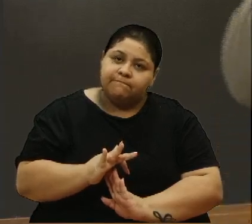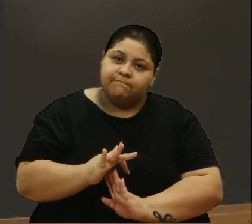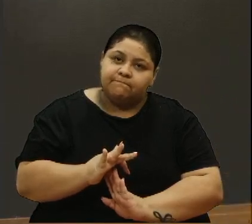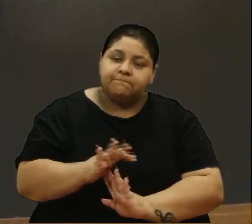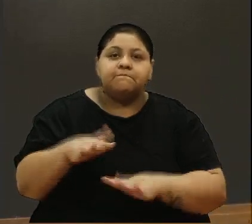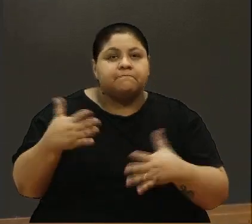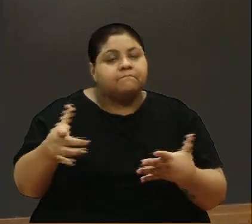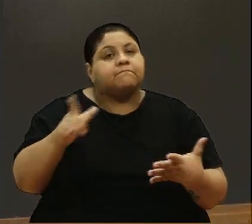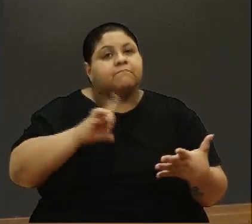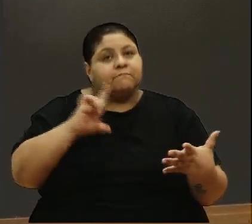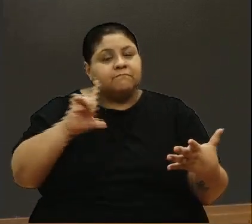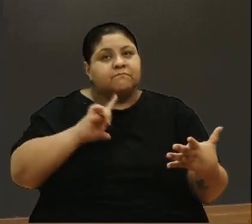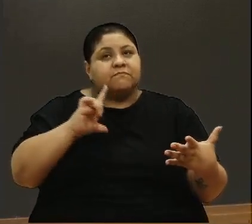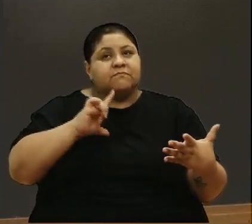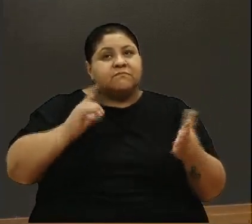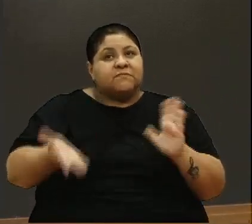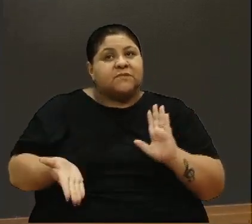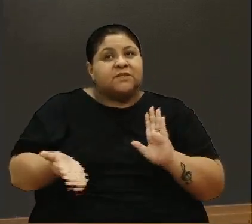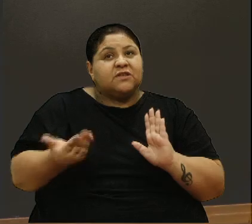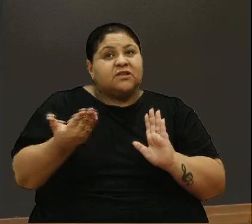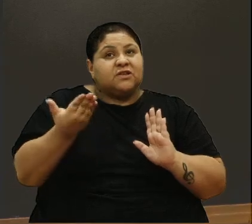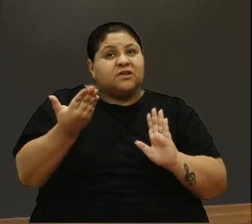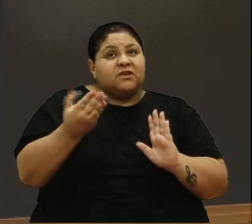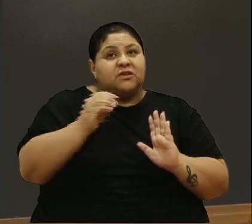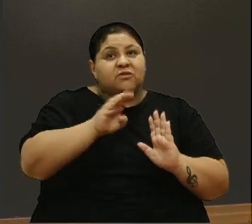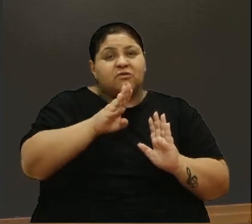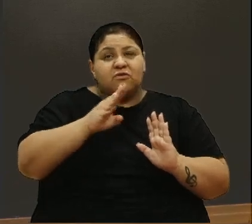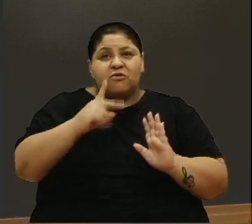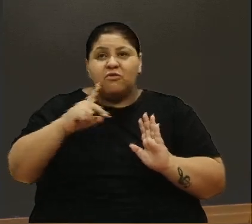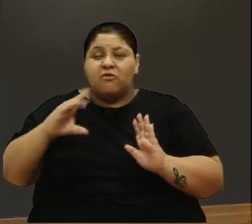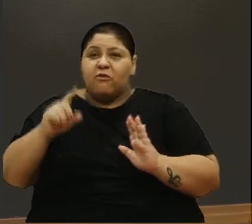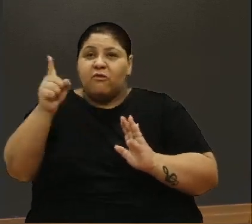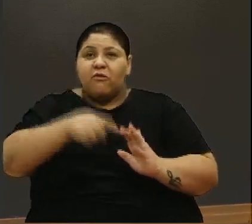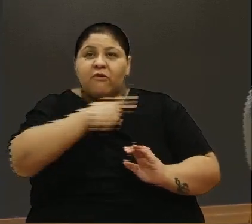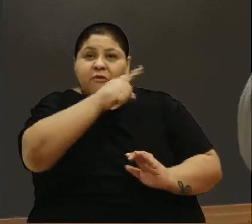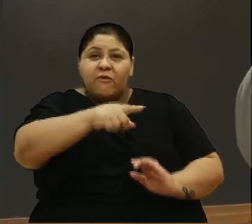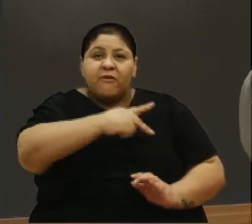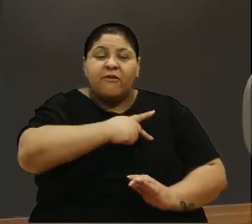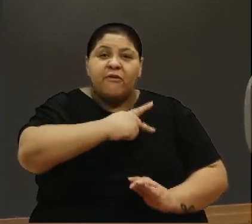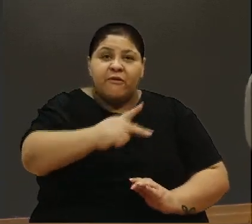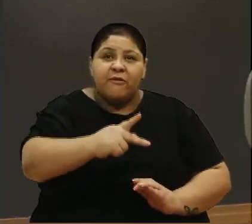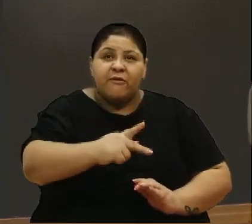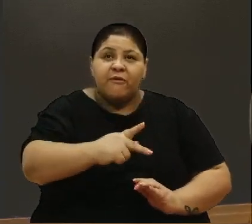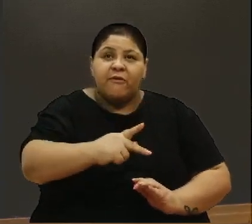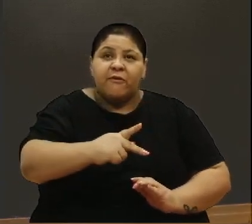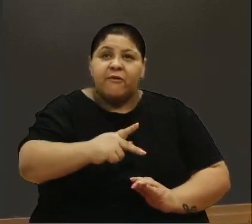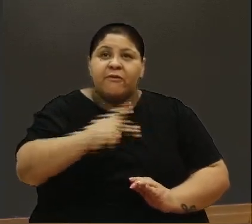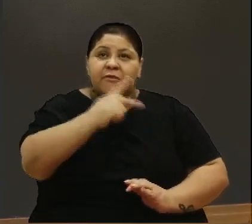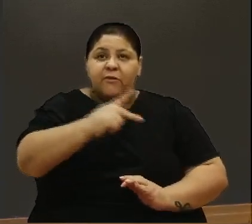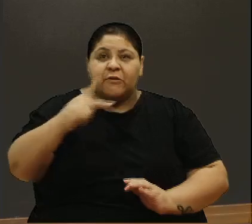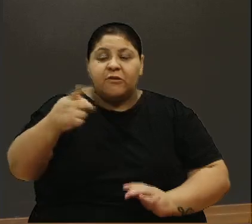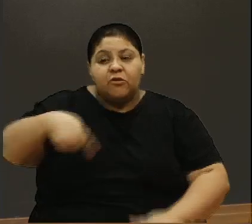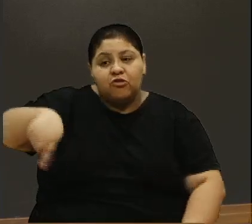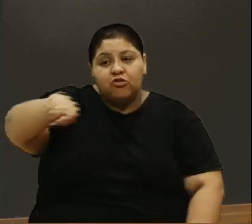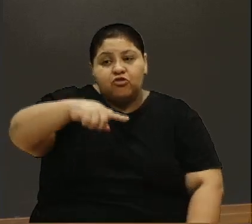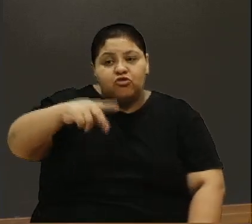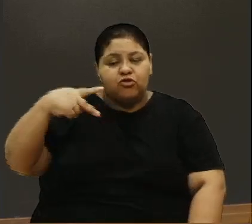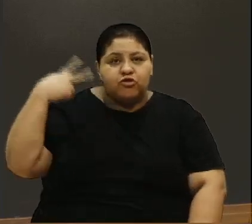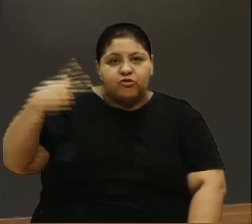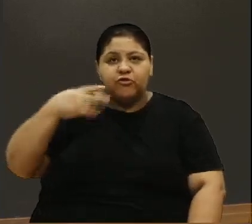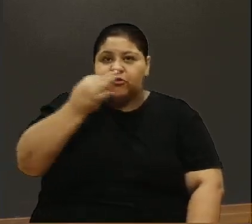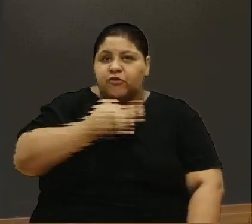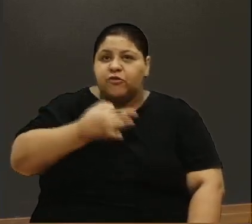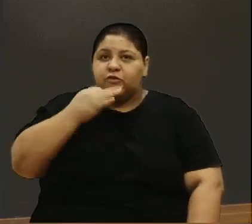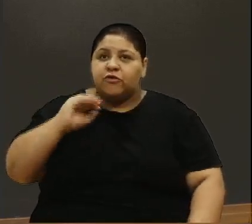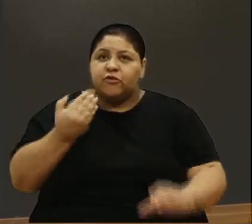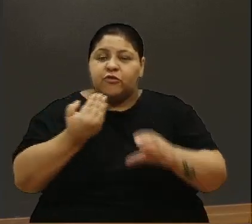Então, nós tivemos um aumento do BPC vetado pelo presidente Arthur Lira, presidente do PP. Nós somos vereadores em Caxias do Sul. Estamos